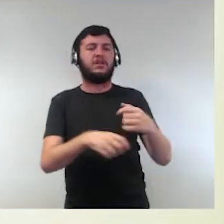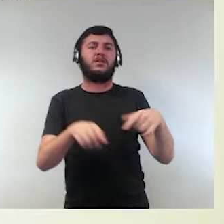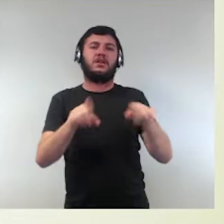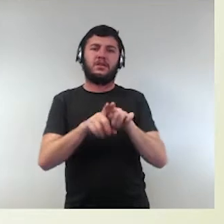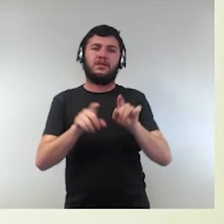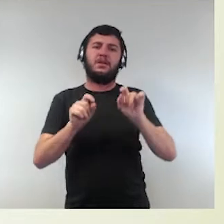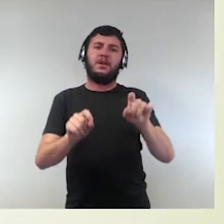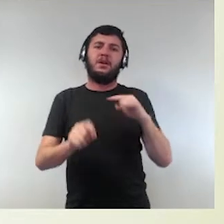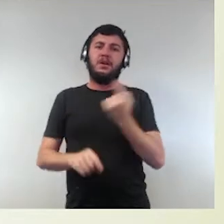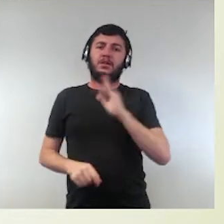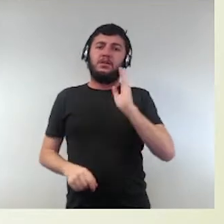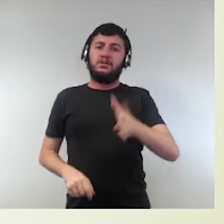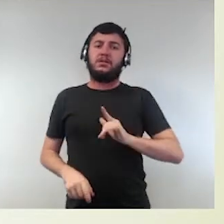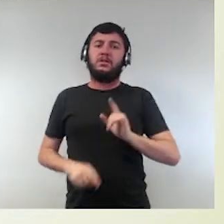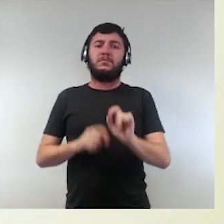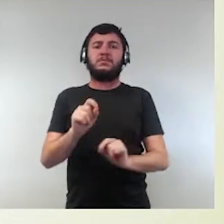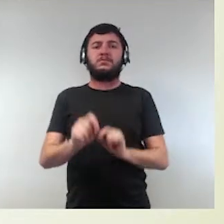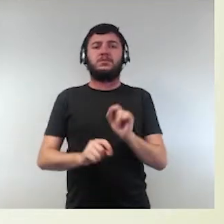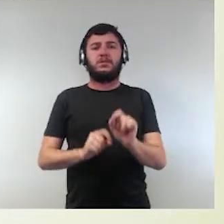você tem cerca de 100.